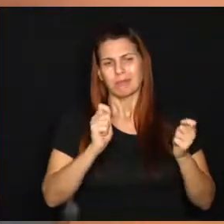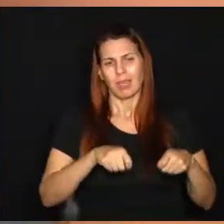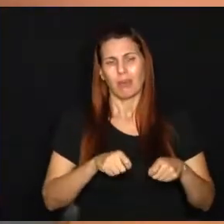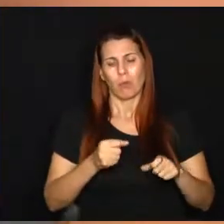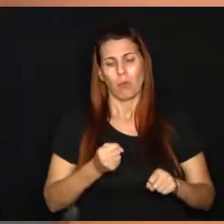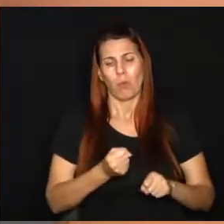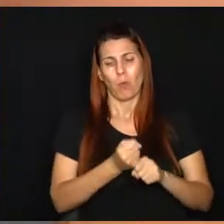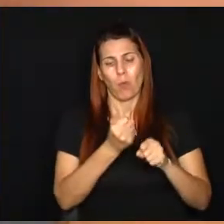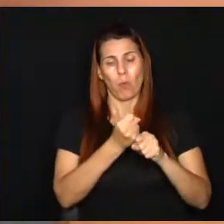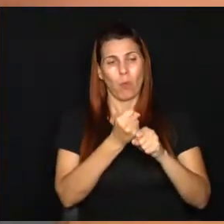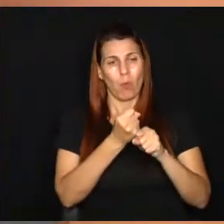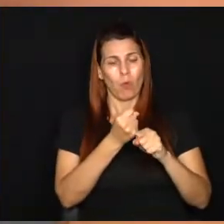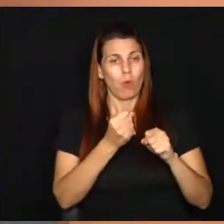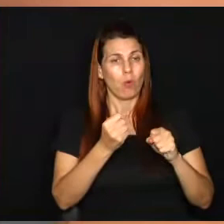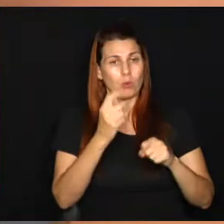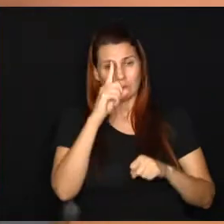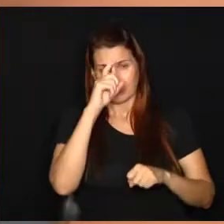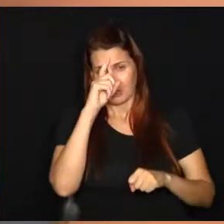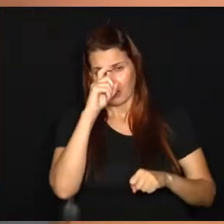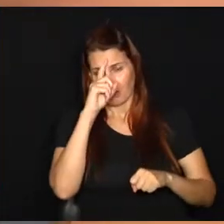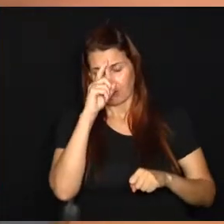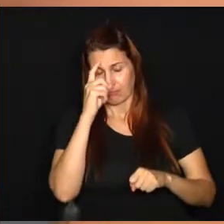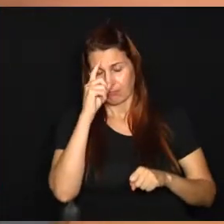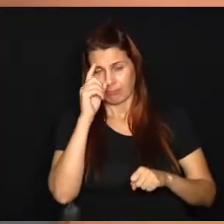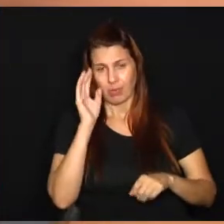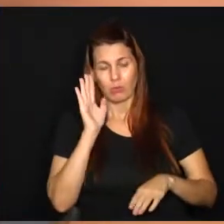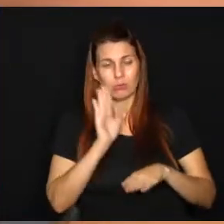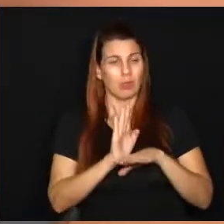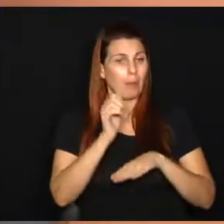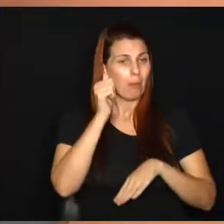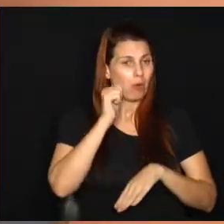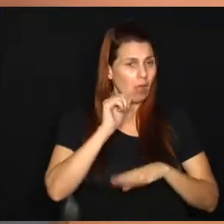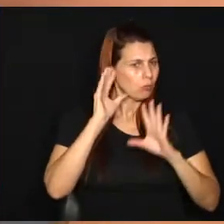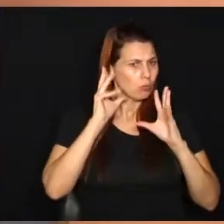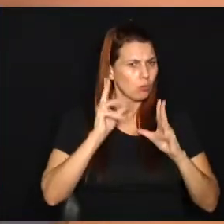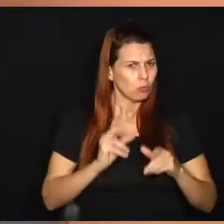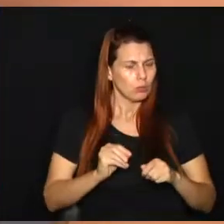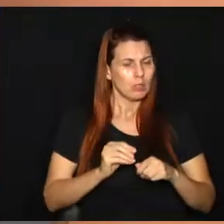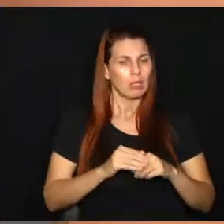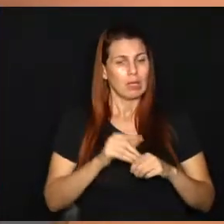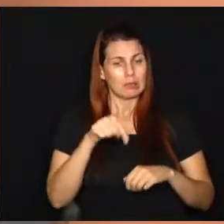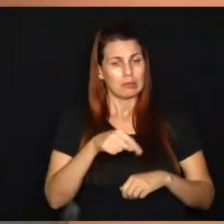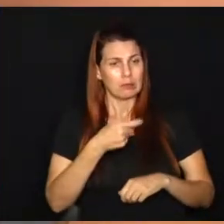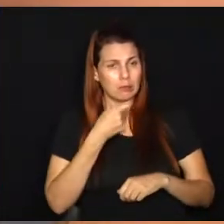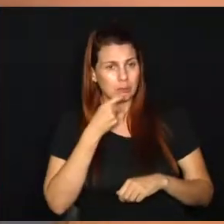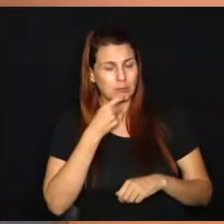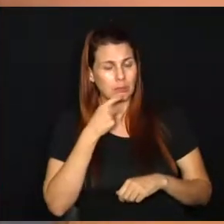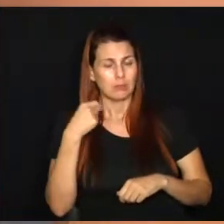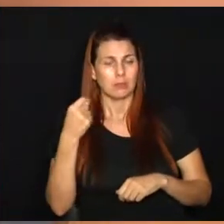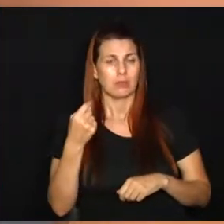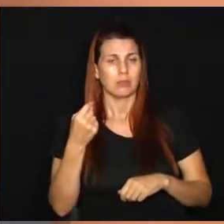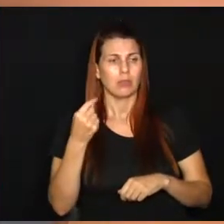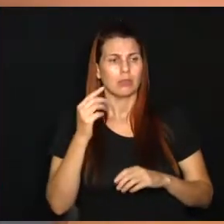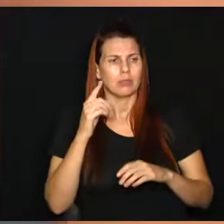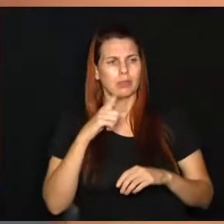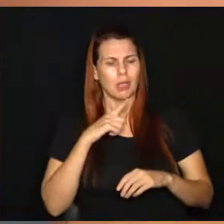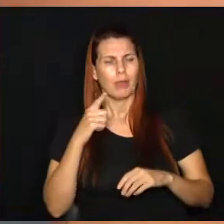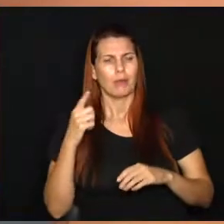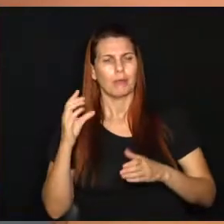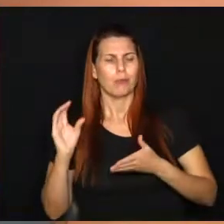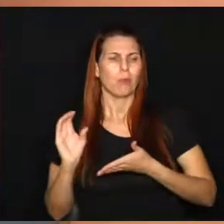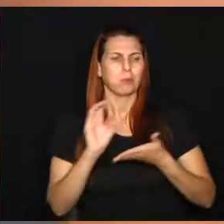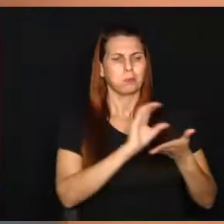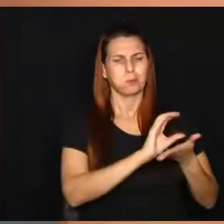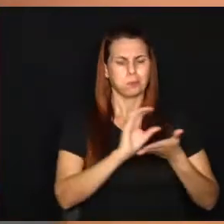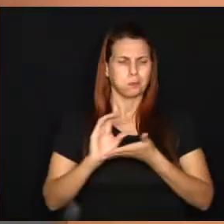que ia atender a mulher como um todo, e nós aqui em Campinas, essa verba veio, voltou, veio,